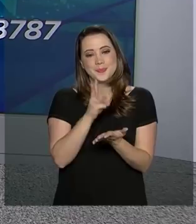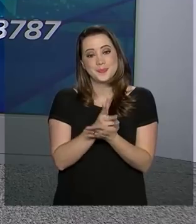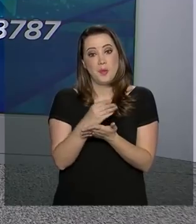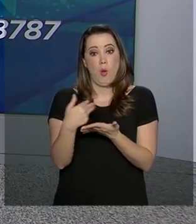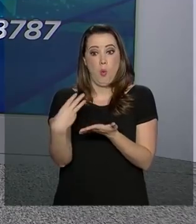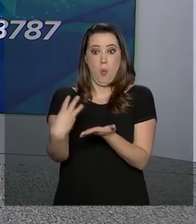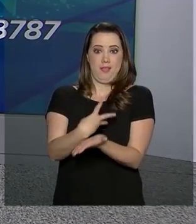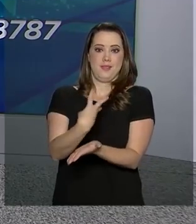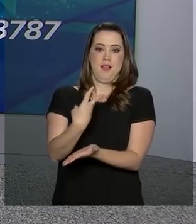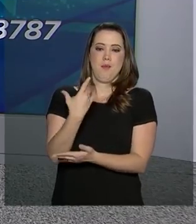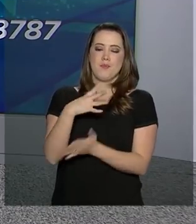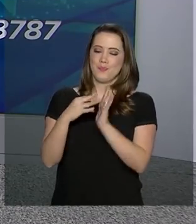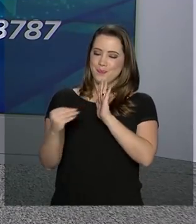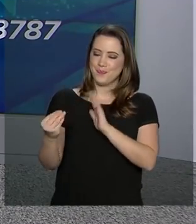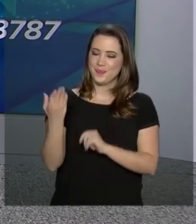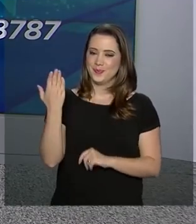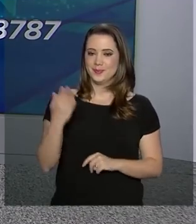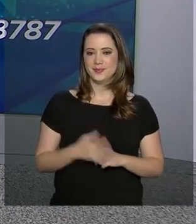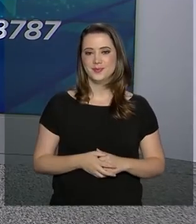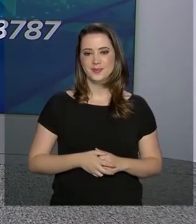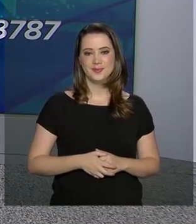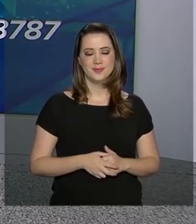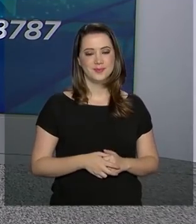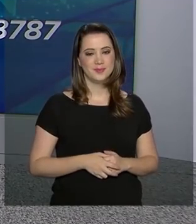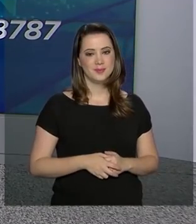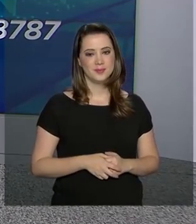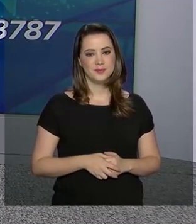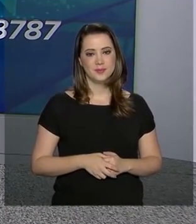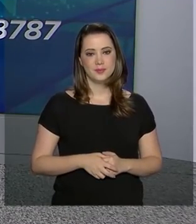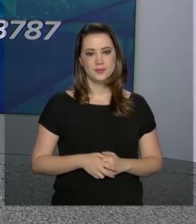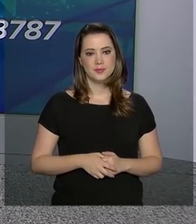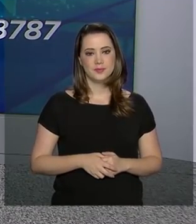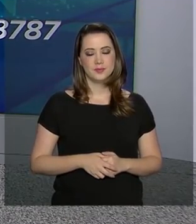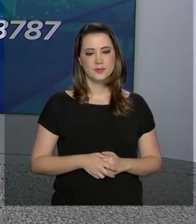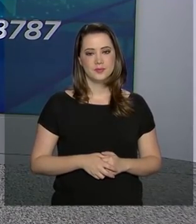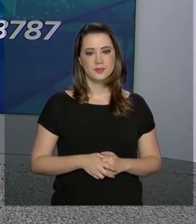para o nosso WhatsApp. Anote aí 61 Brasília